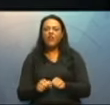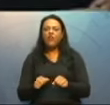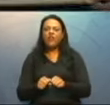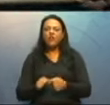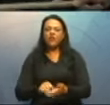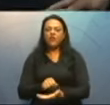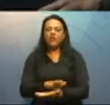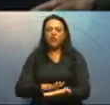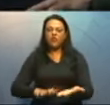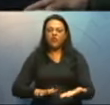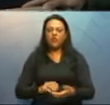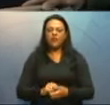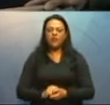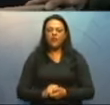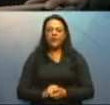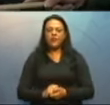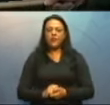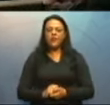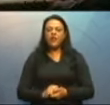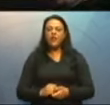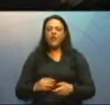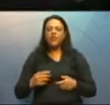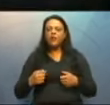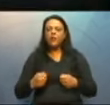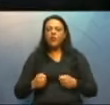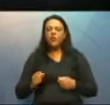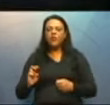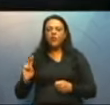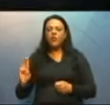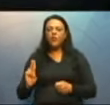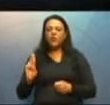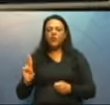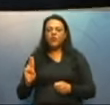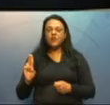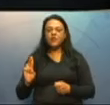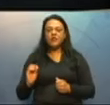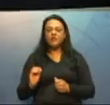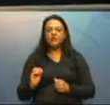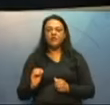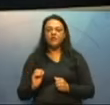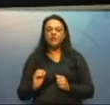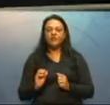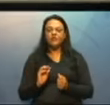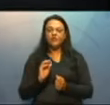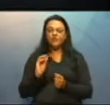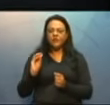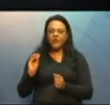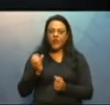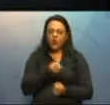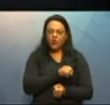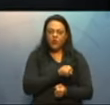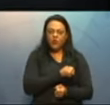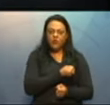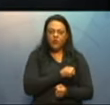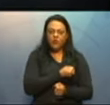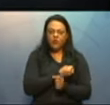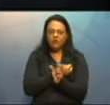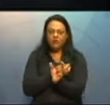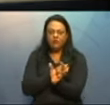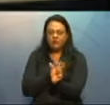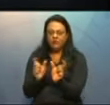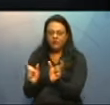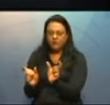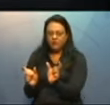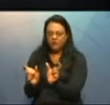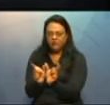do exercício, você poderá estar numerando também as figuras para corresponder do outro lado